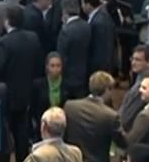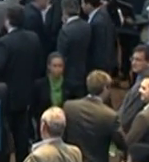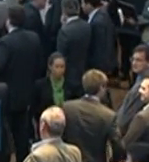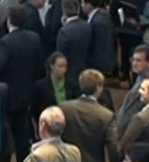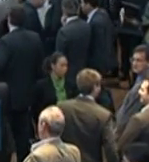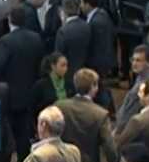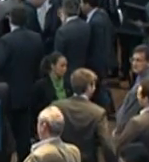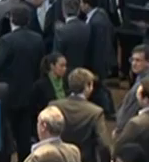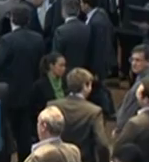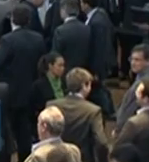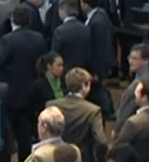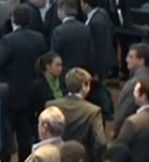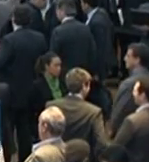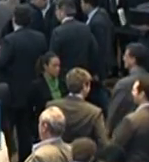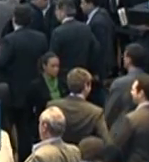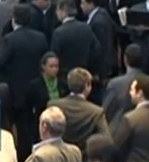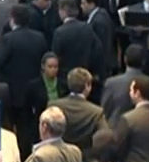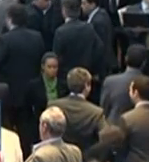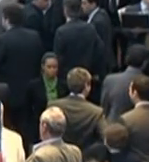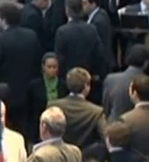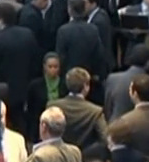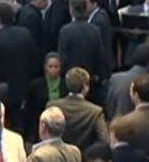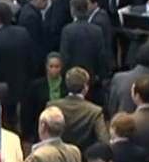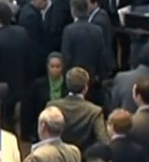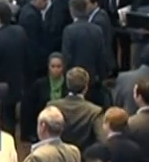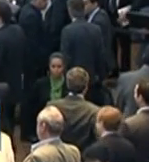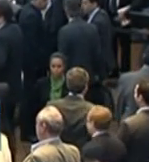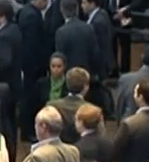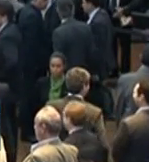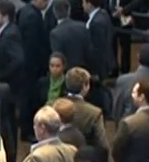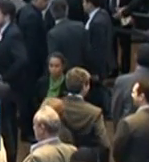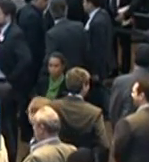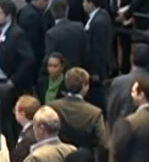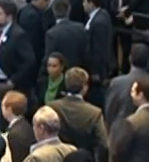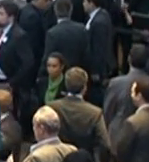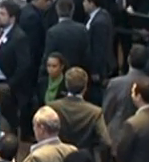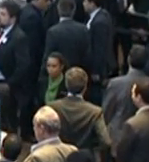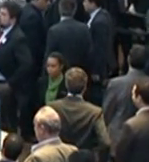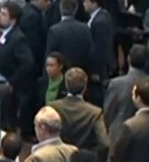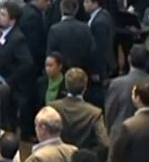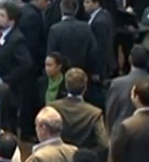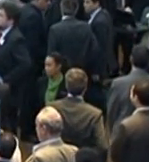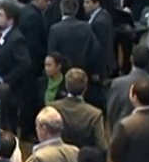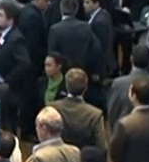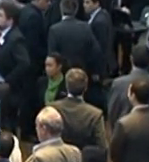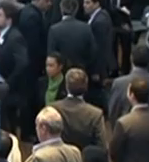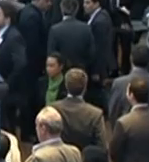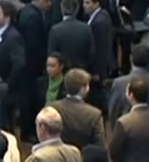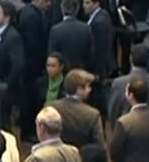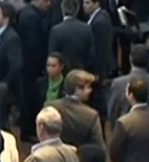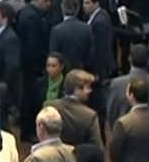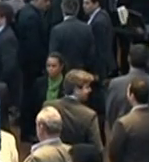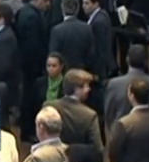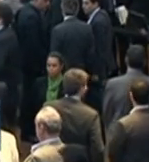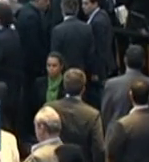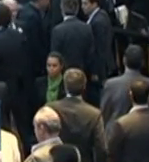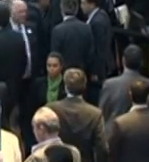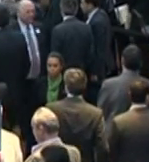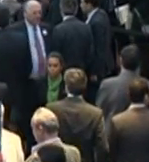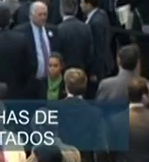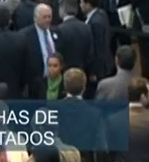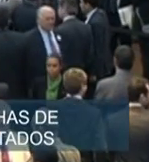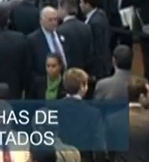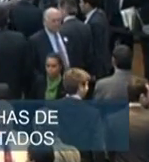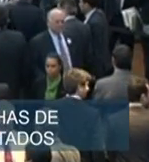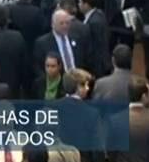Rio Grande do Sul, Pará, Mato Grosso, Minas Gerais, Mato Grosso do Sul, Goiás, Tocantins e Amapá.